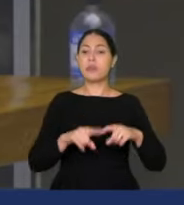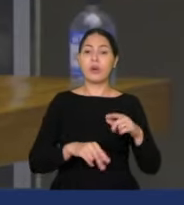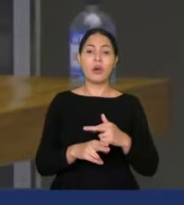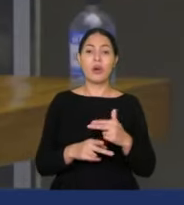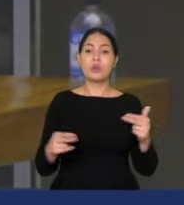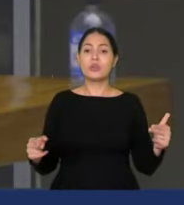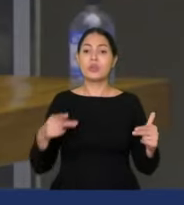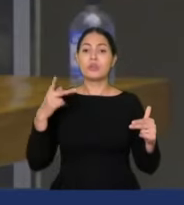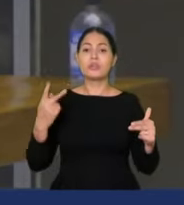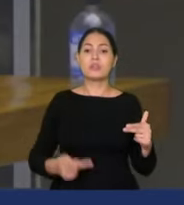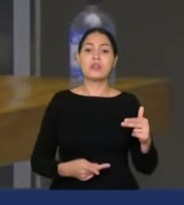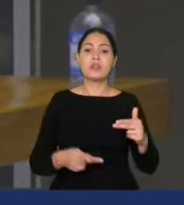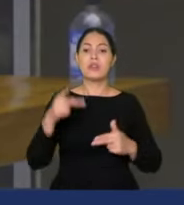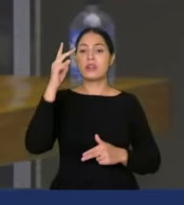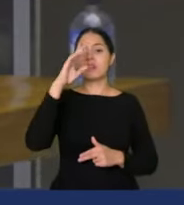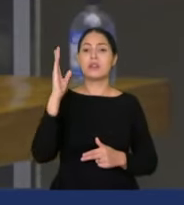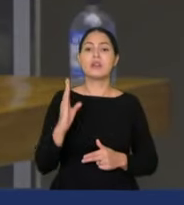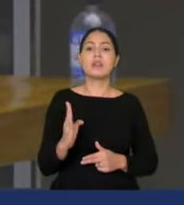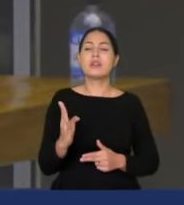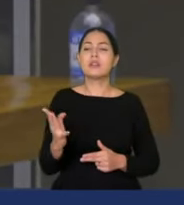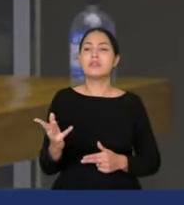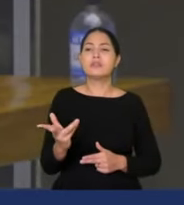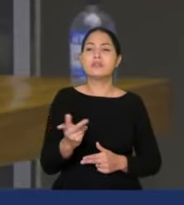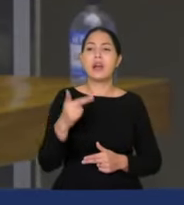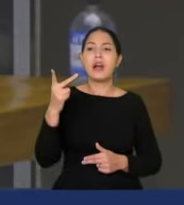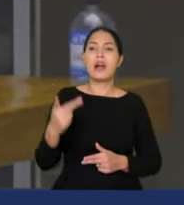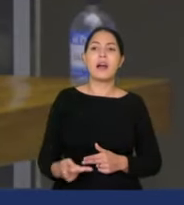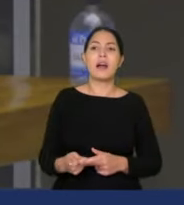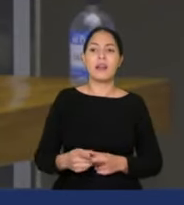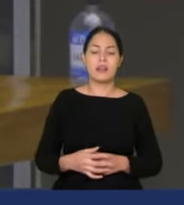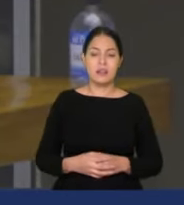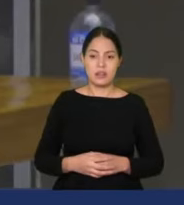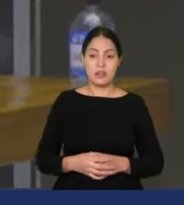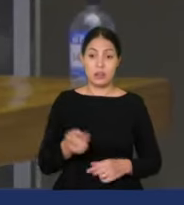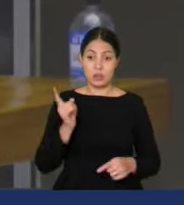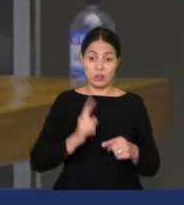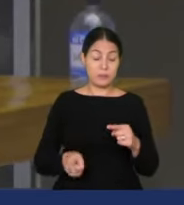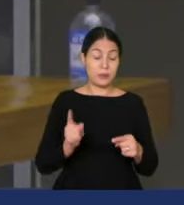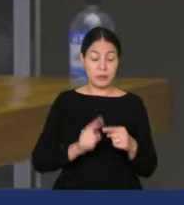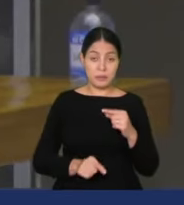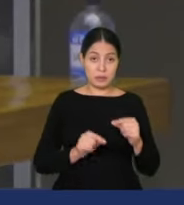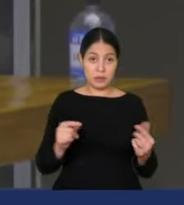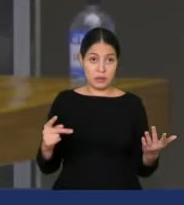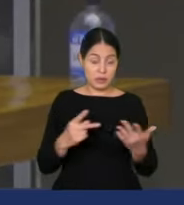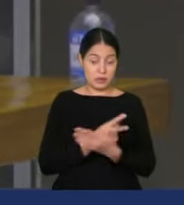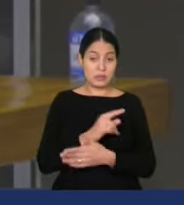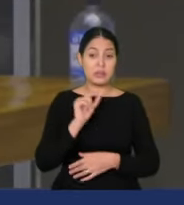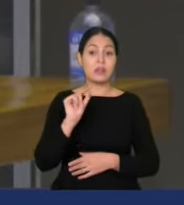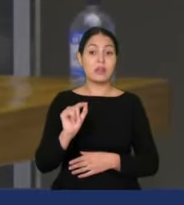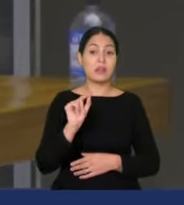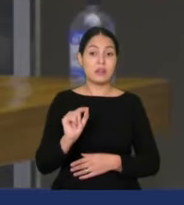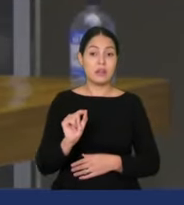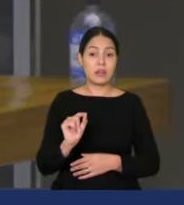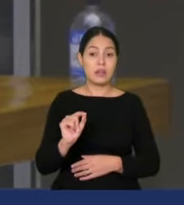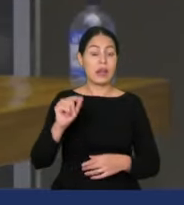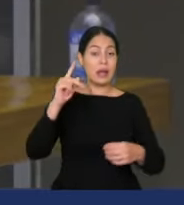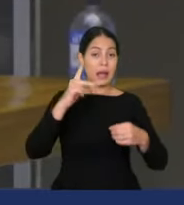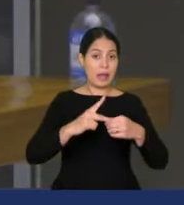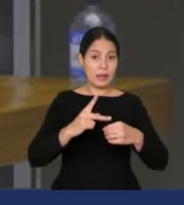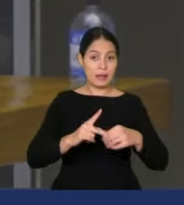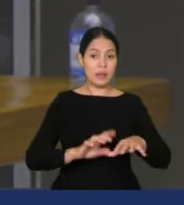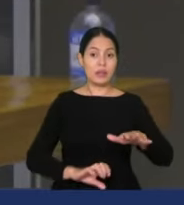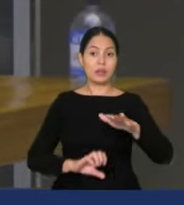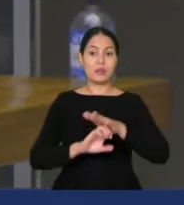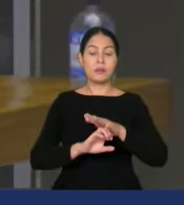refinar todo o combustível consumido no Brasil. O problema é que a Petrobras está sendo desmontada,